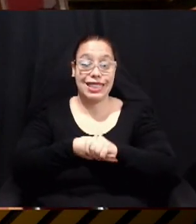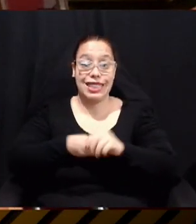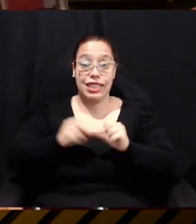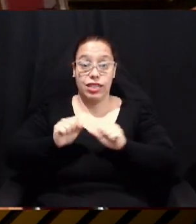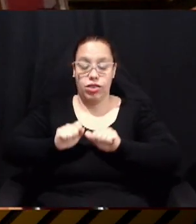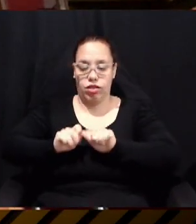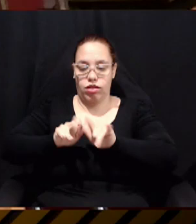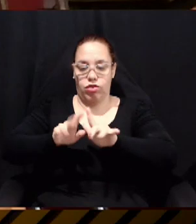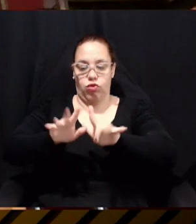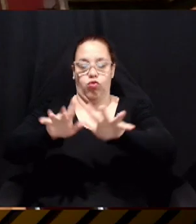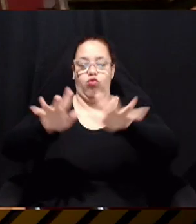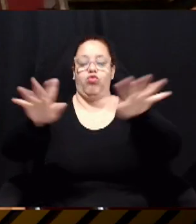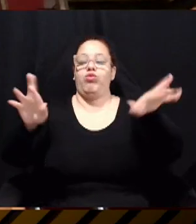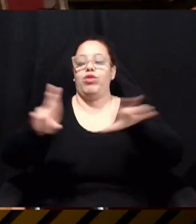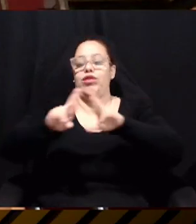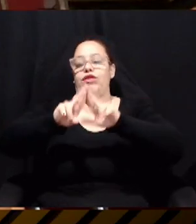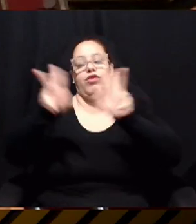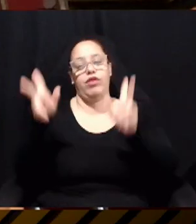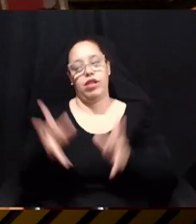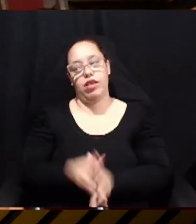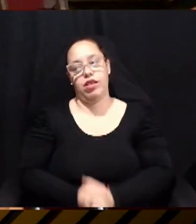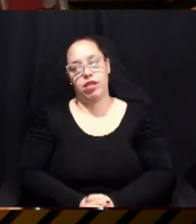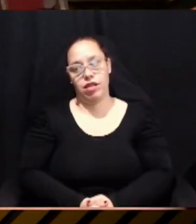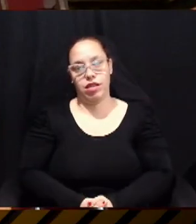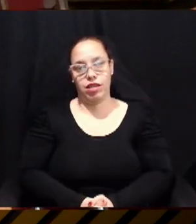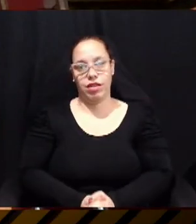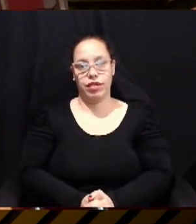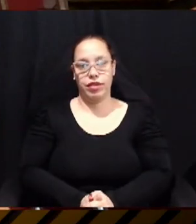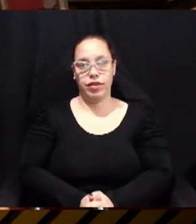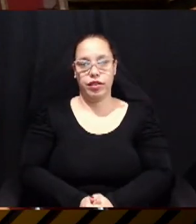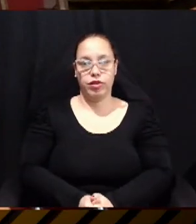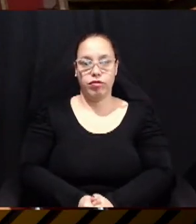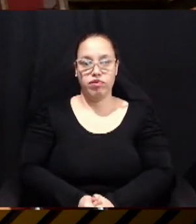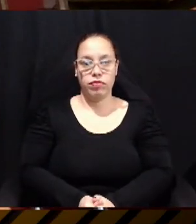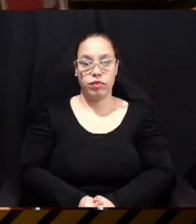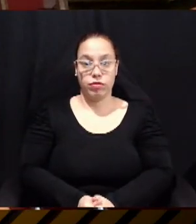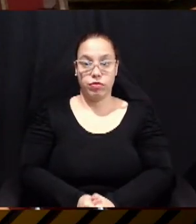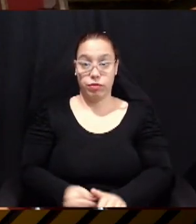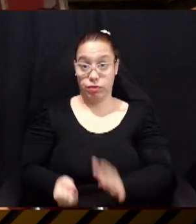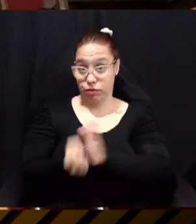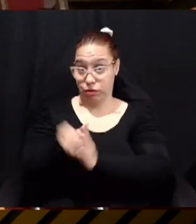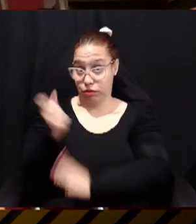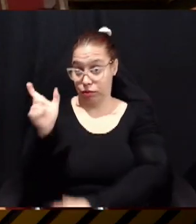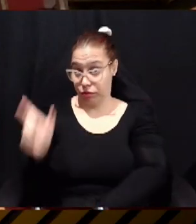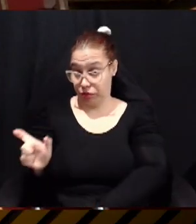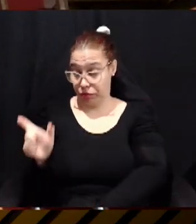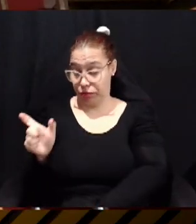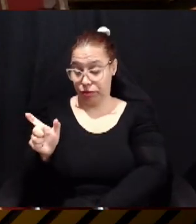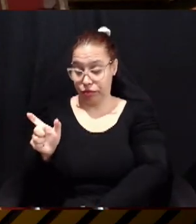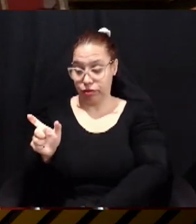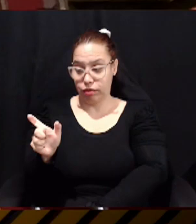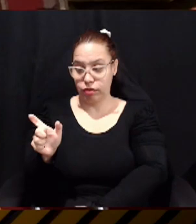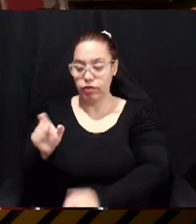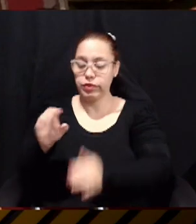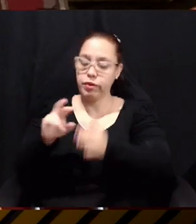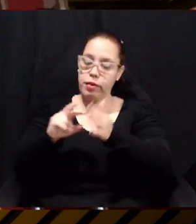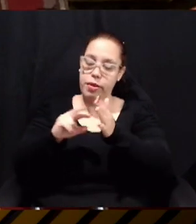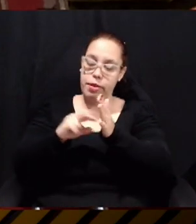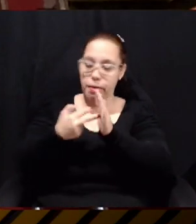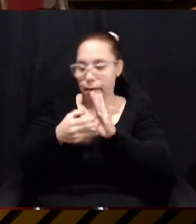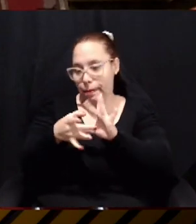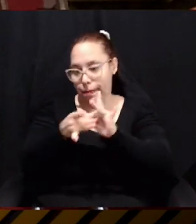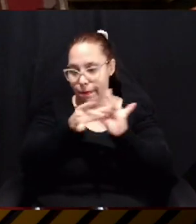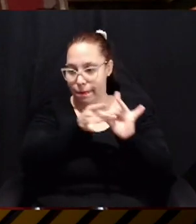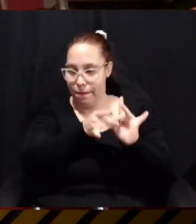assim, né? E eu acho que criar um personagem nesse contexto também leva a gente para